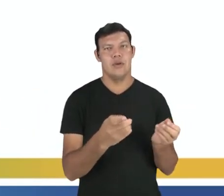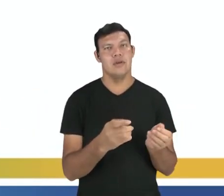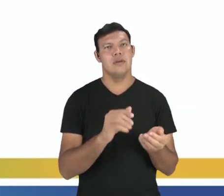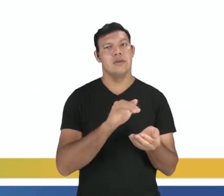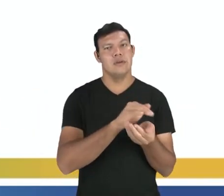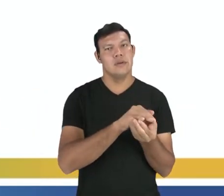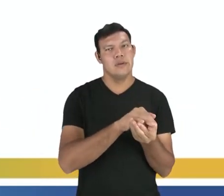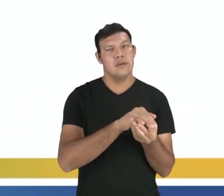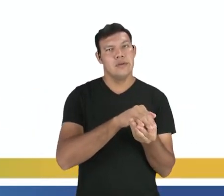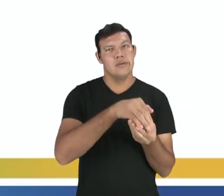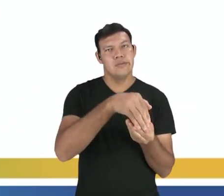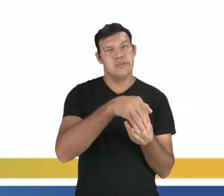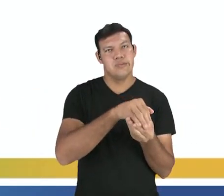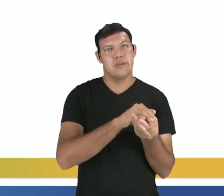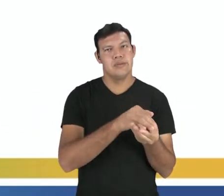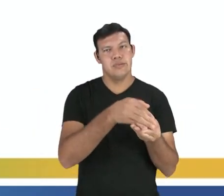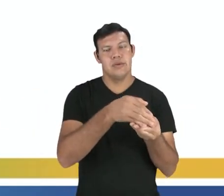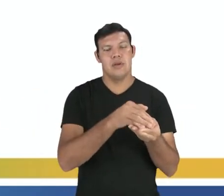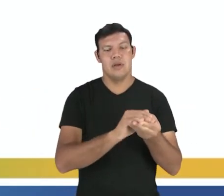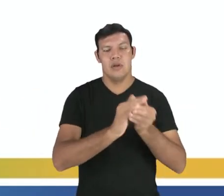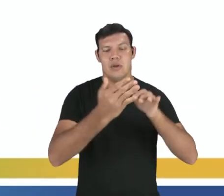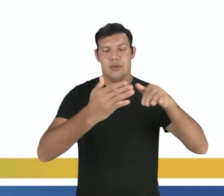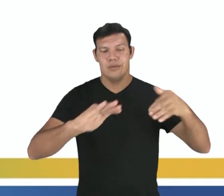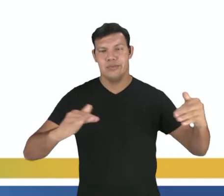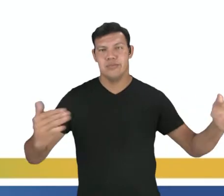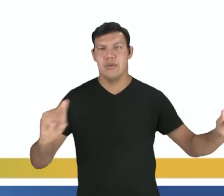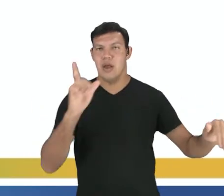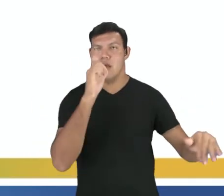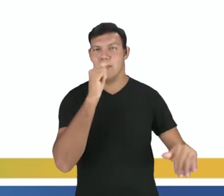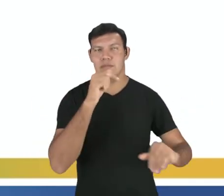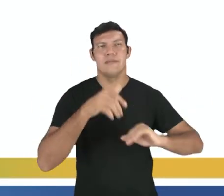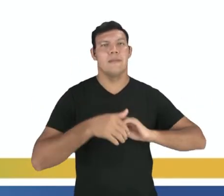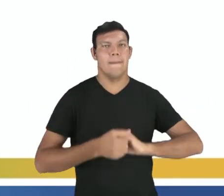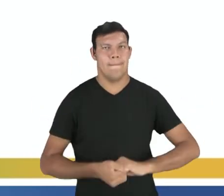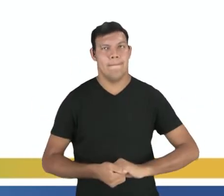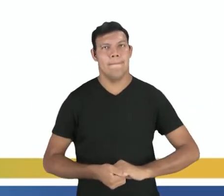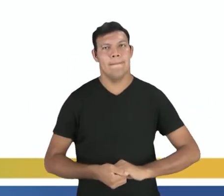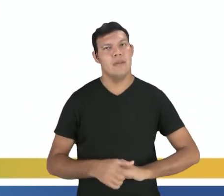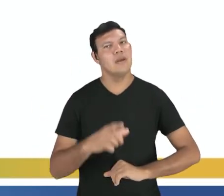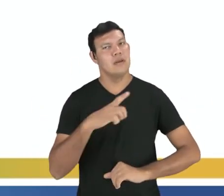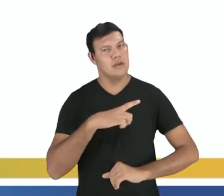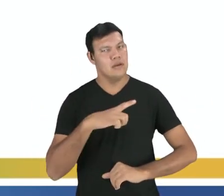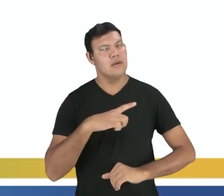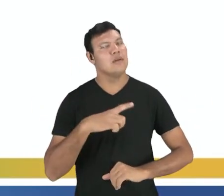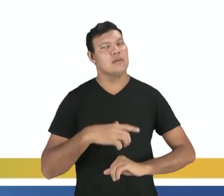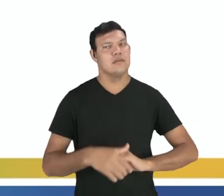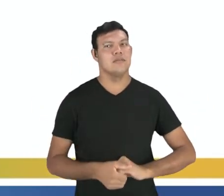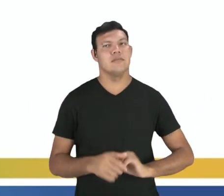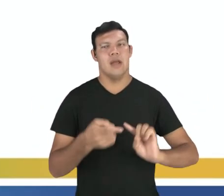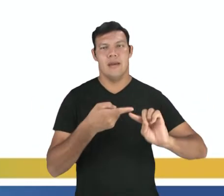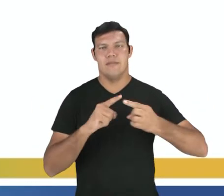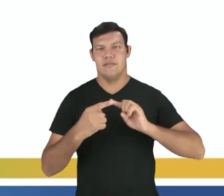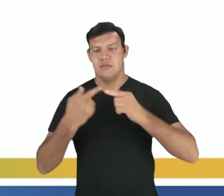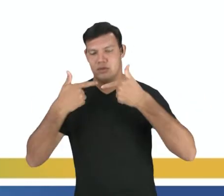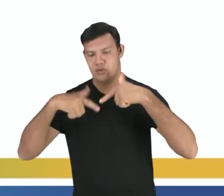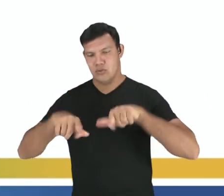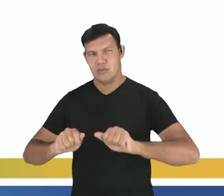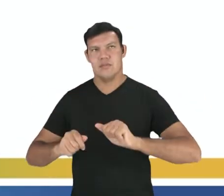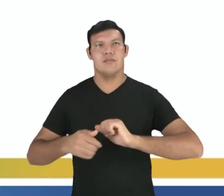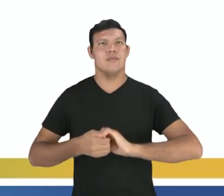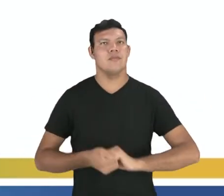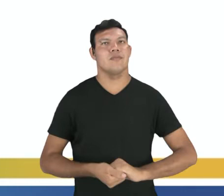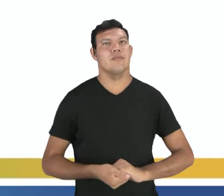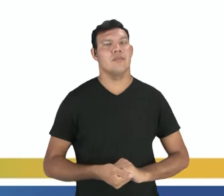essa frase, não tem repetição nenhuma. Mas em língua inglesa, temos sim a aliteração dentro desta